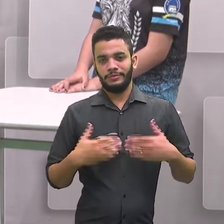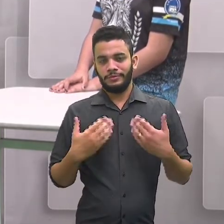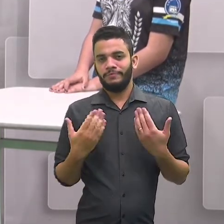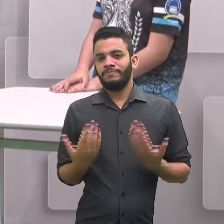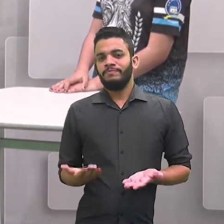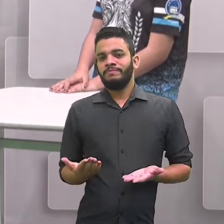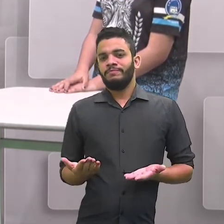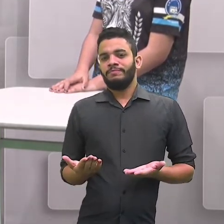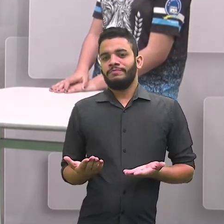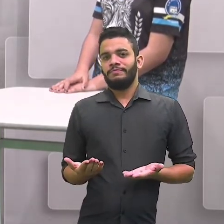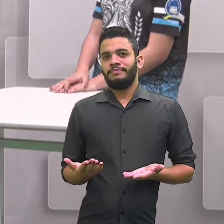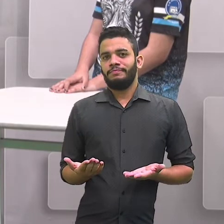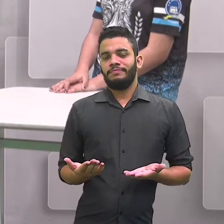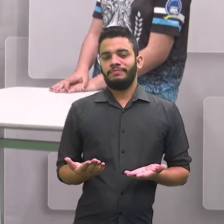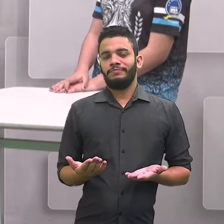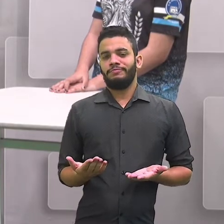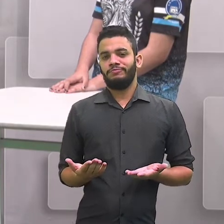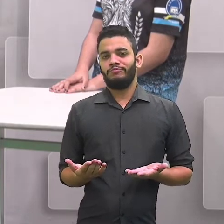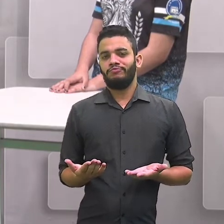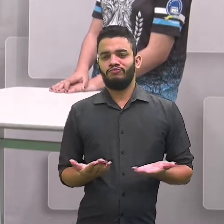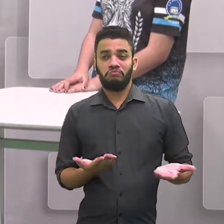Será, gente?